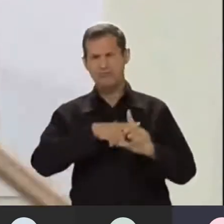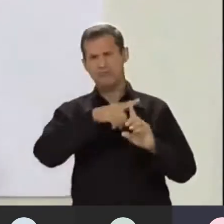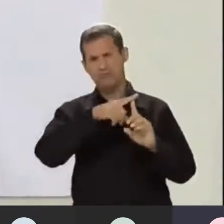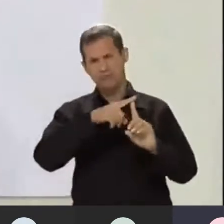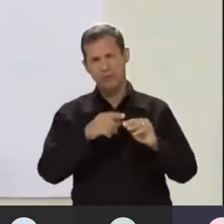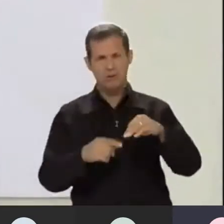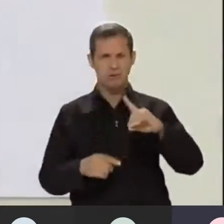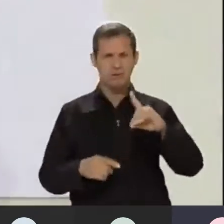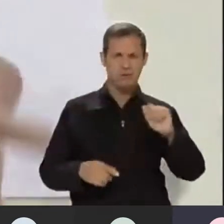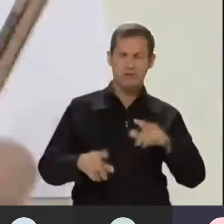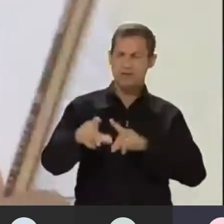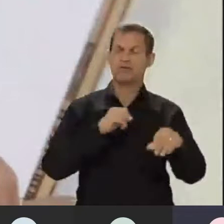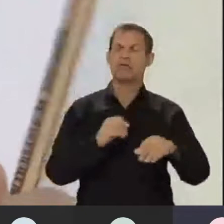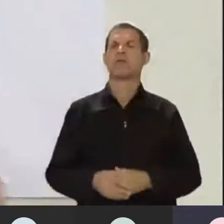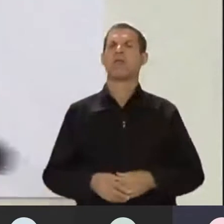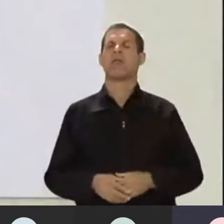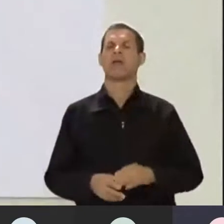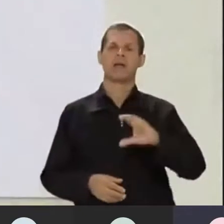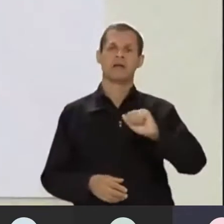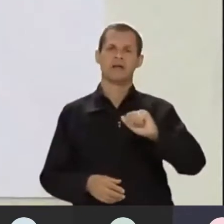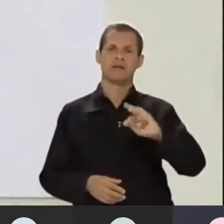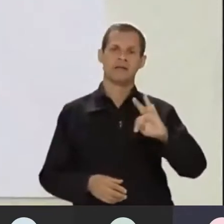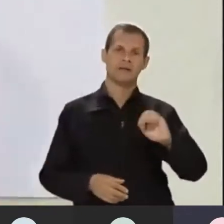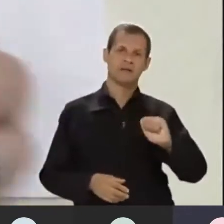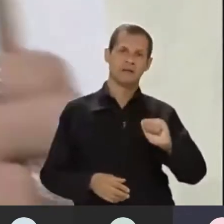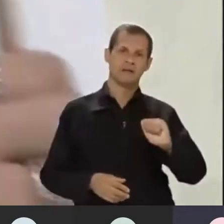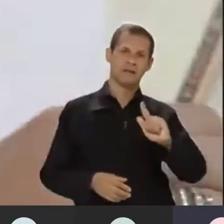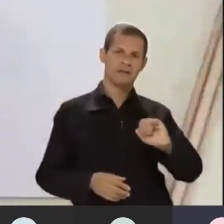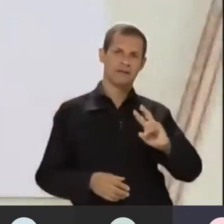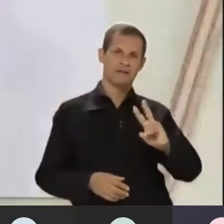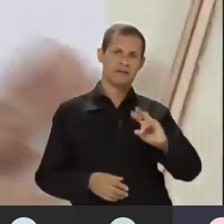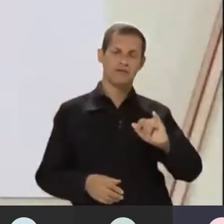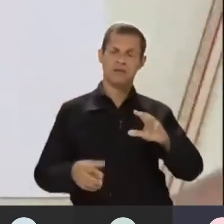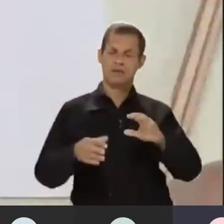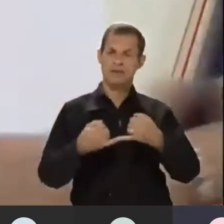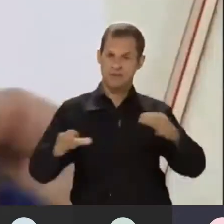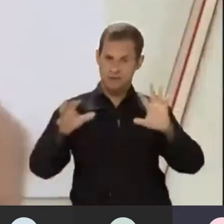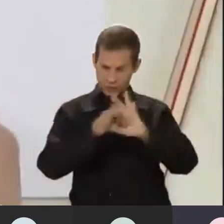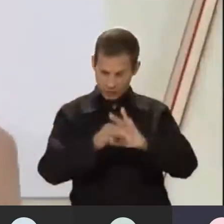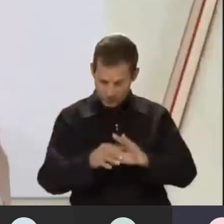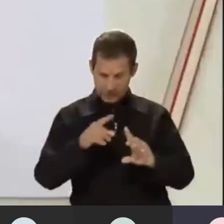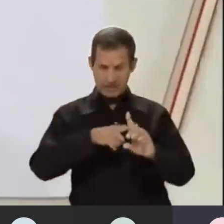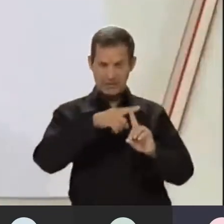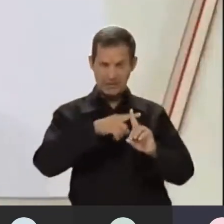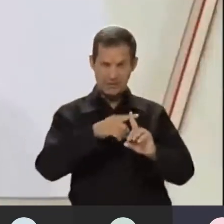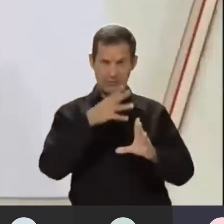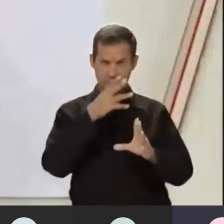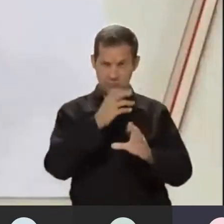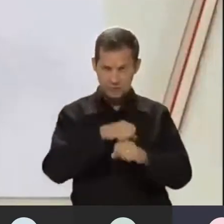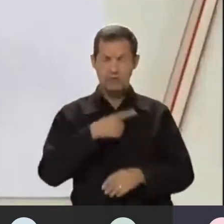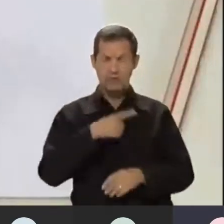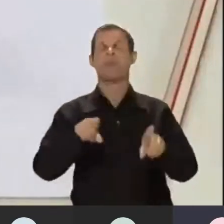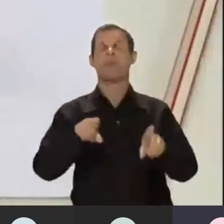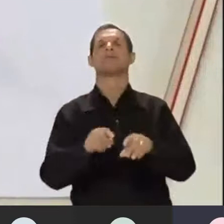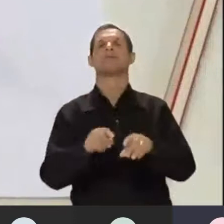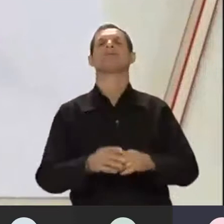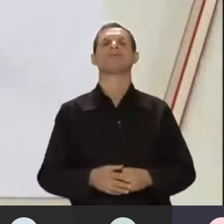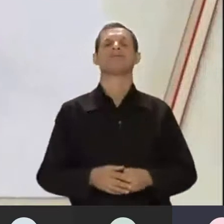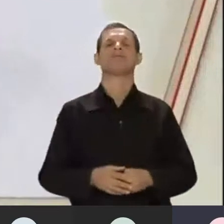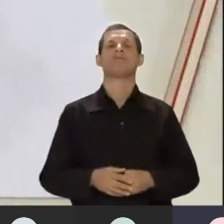essa temperatura média, a gente vai escolher na carta de Givone essa linha que relaciona essa temperatura média. E nós vamos